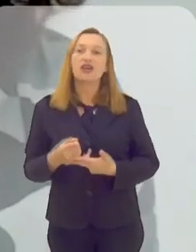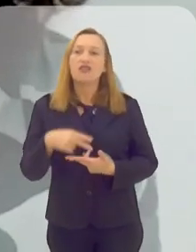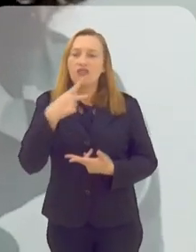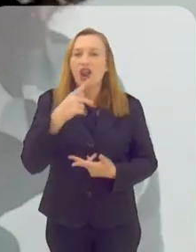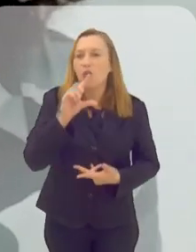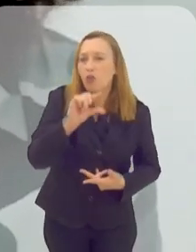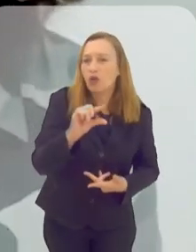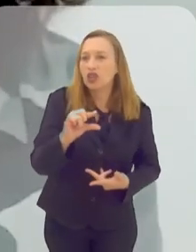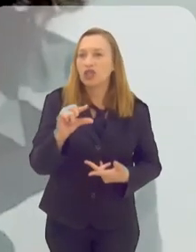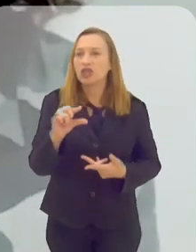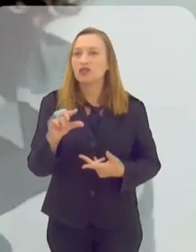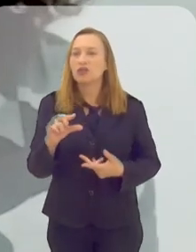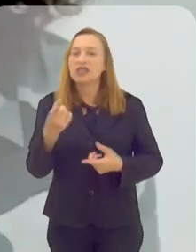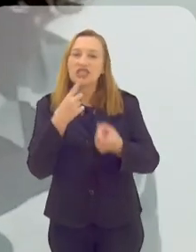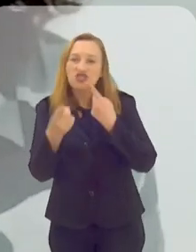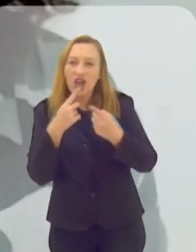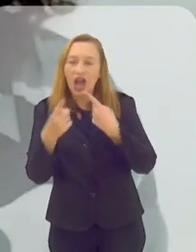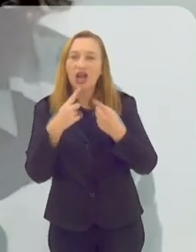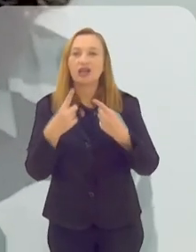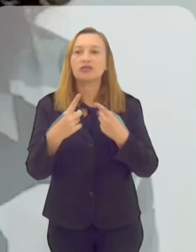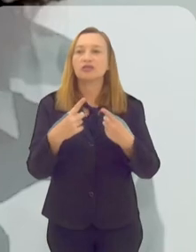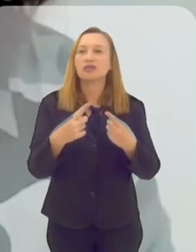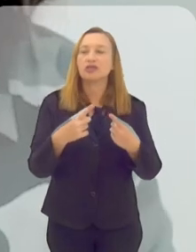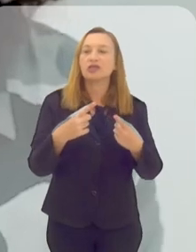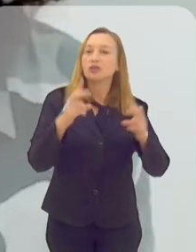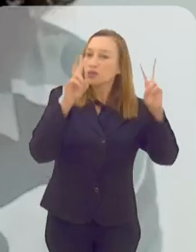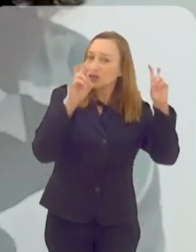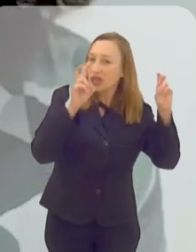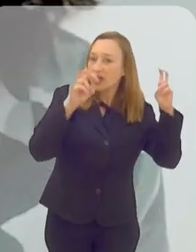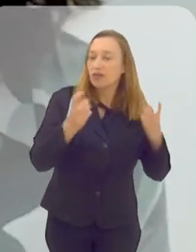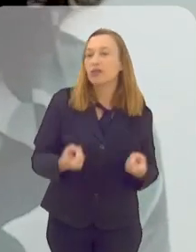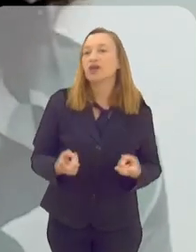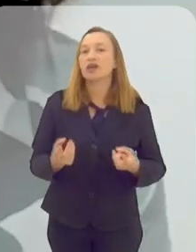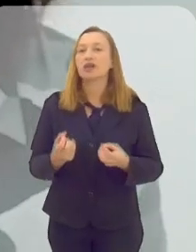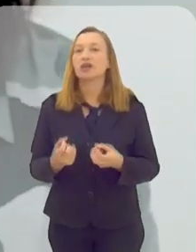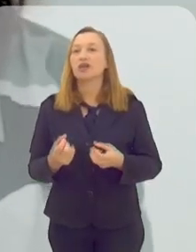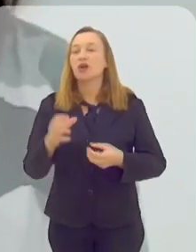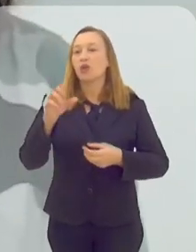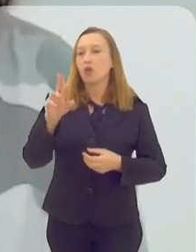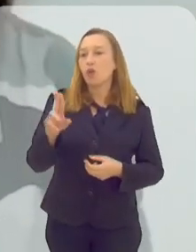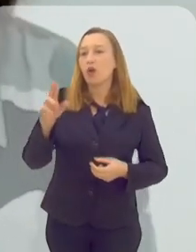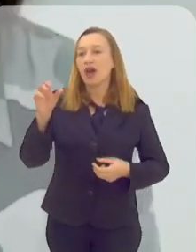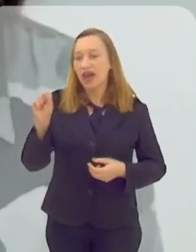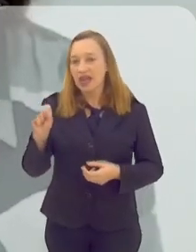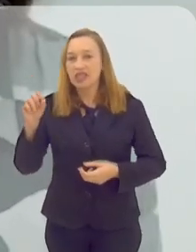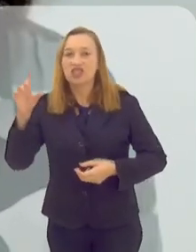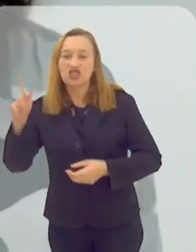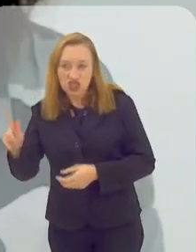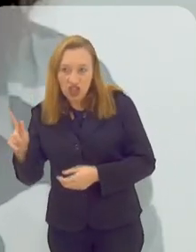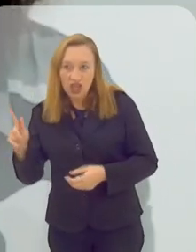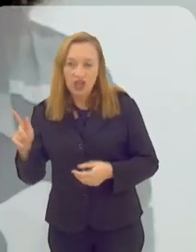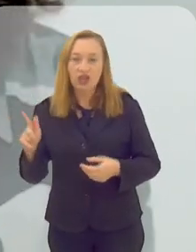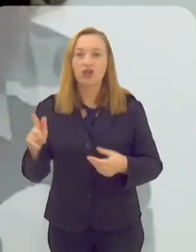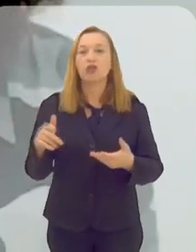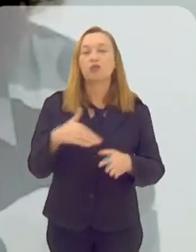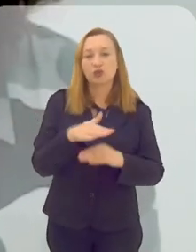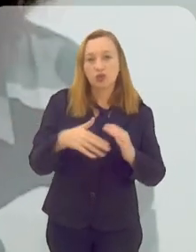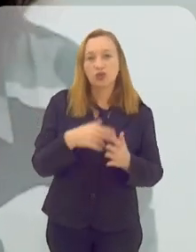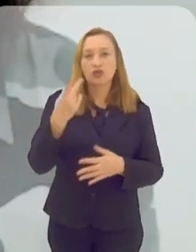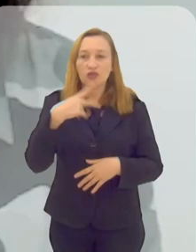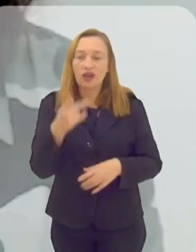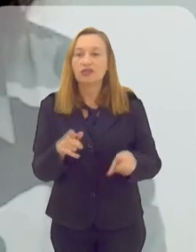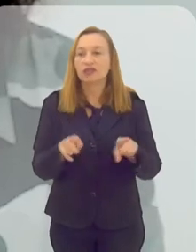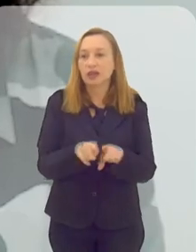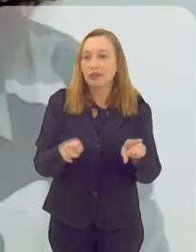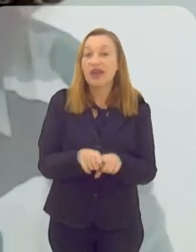acho interessante, né, queria que você falasse um pouquinho sobre isso, sobre esse diálogo da temática com o ESG, ou a